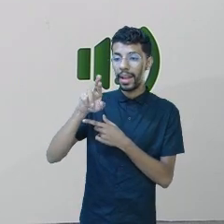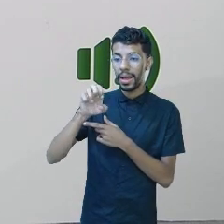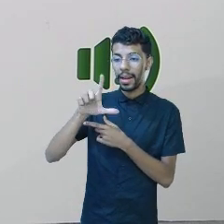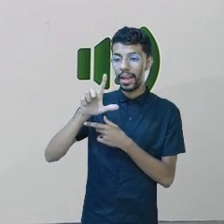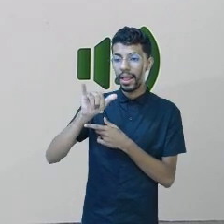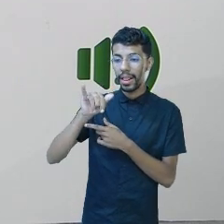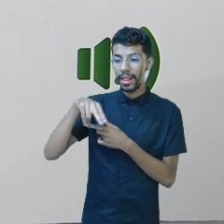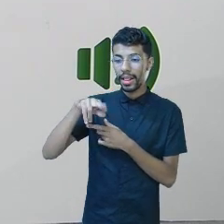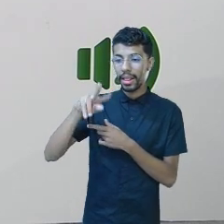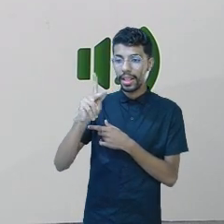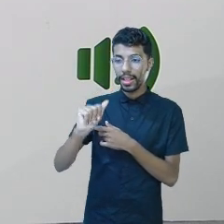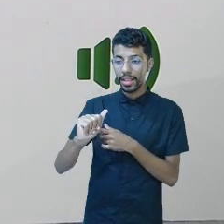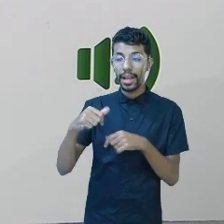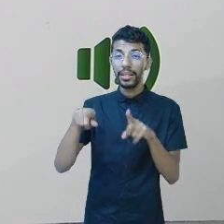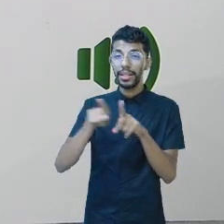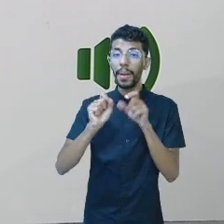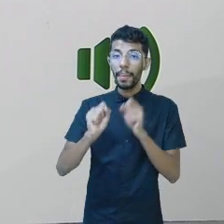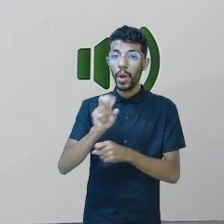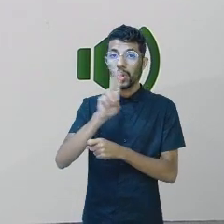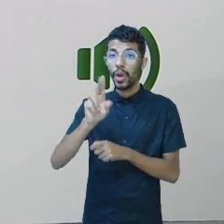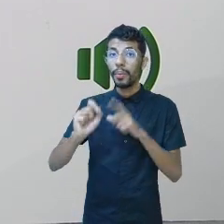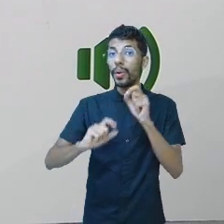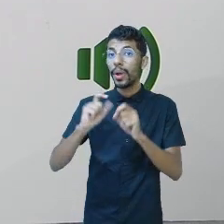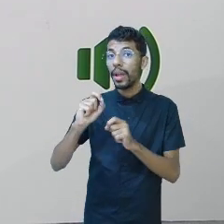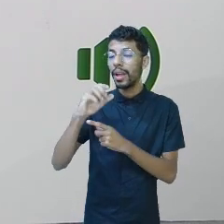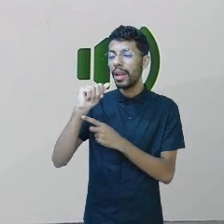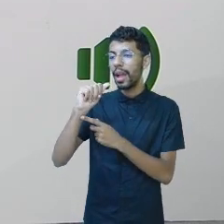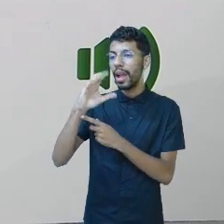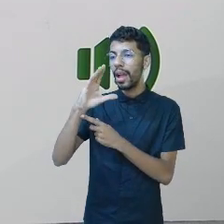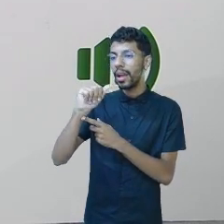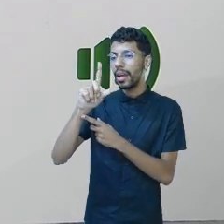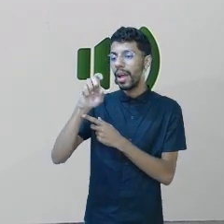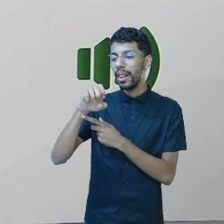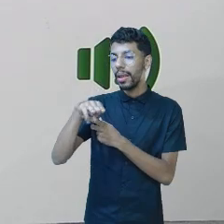pode chamar de academia. Então vamos ver aqui, ó.